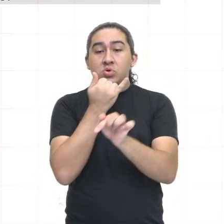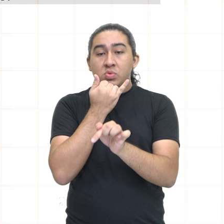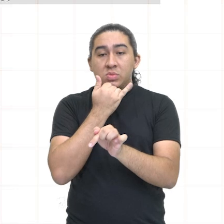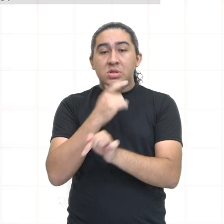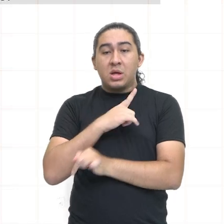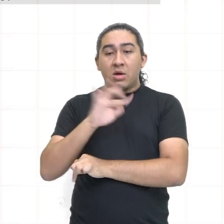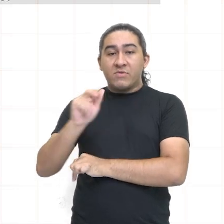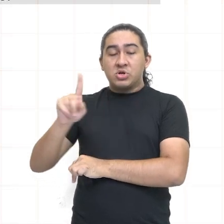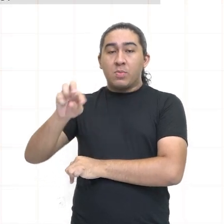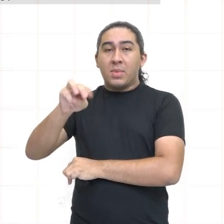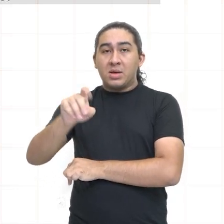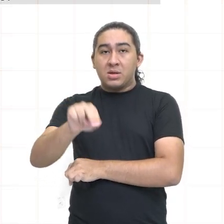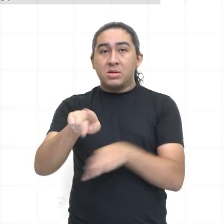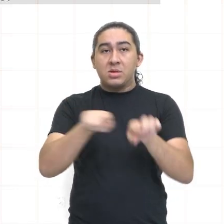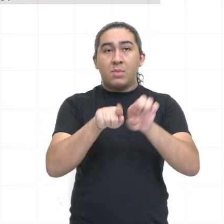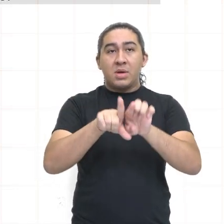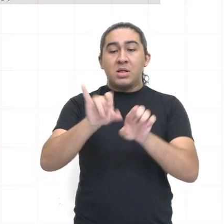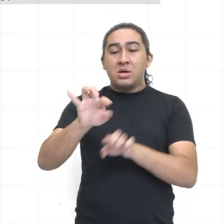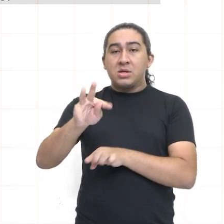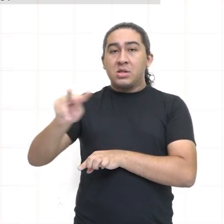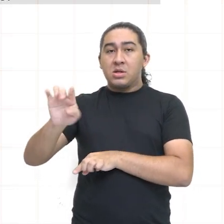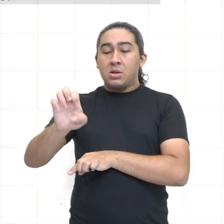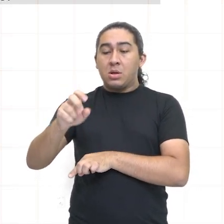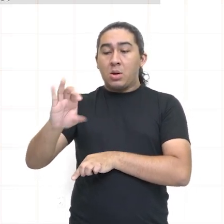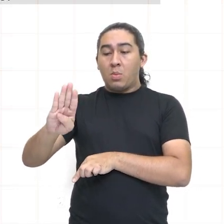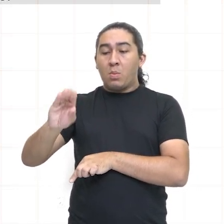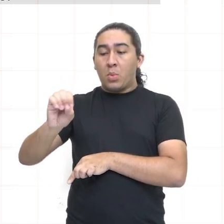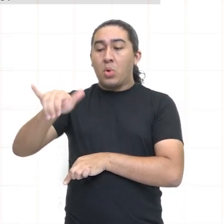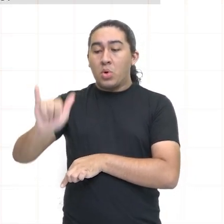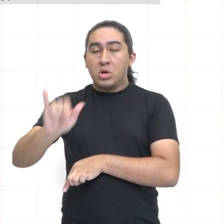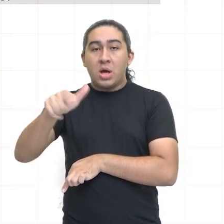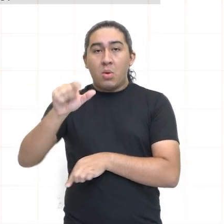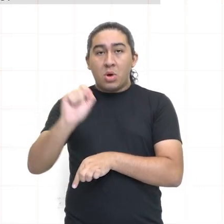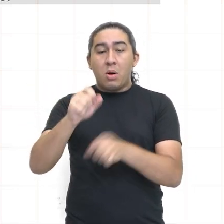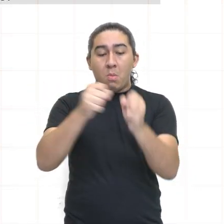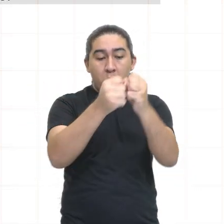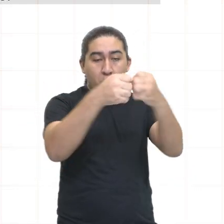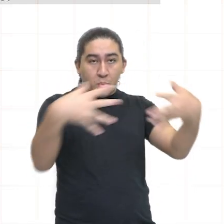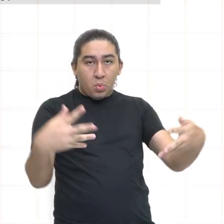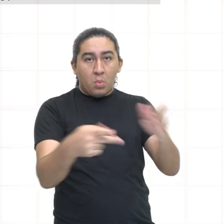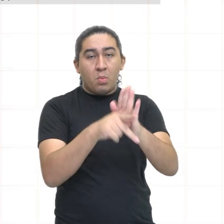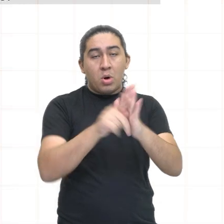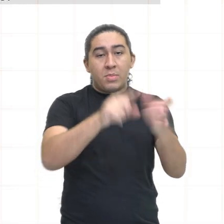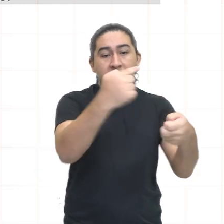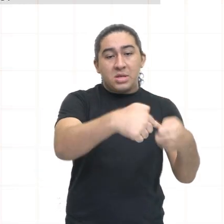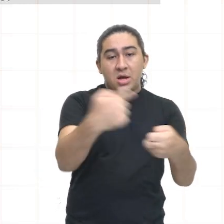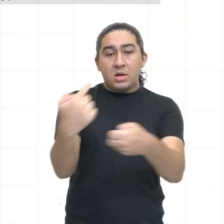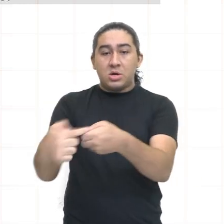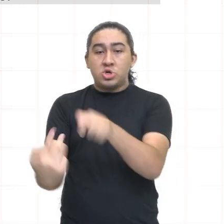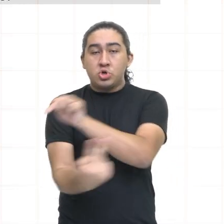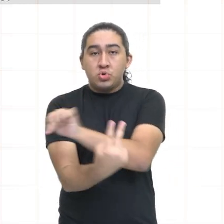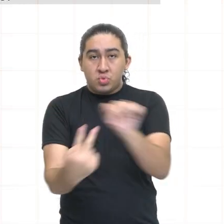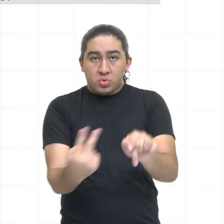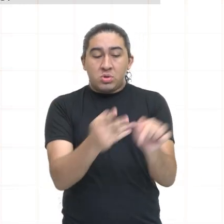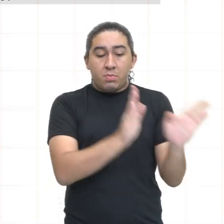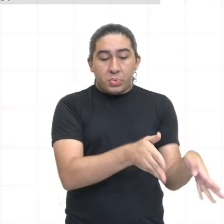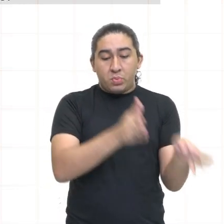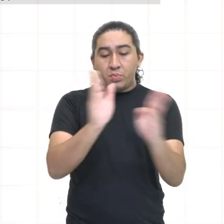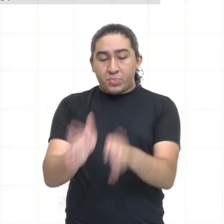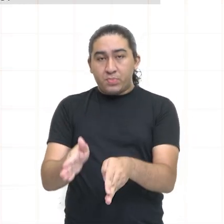Fat Man e Little Boy, né, que foram as duas bombas atômicas que foram detonadas nas cidades japonesas de Hiroshima e